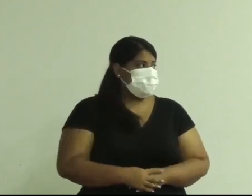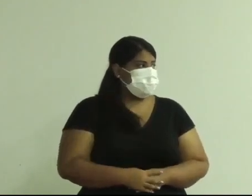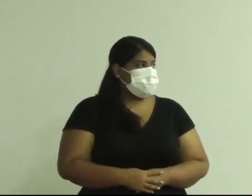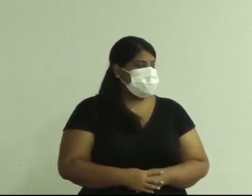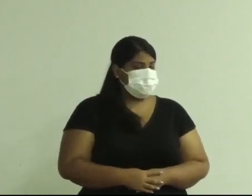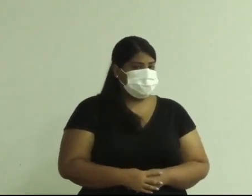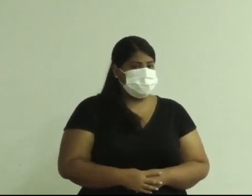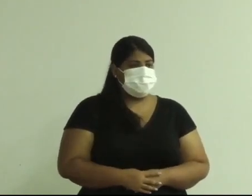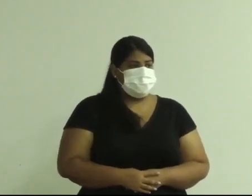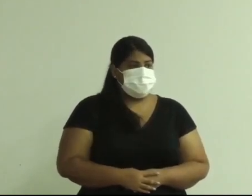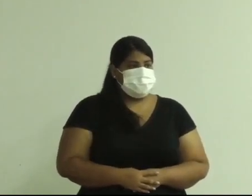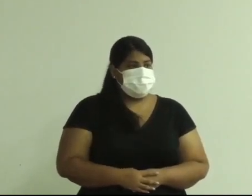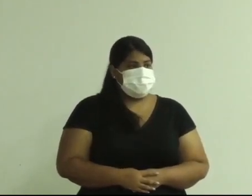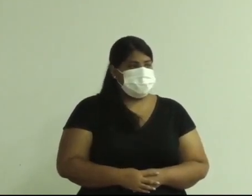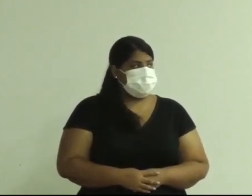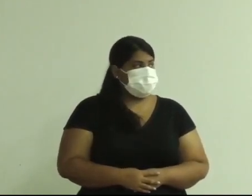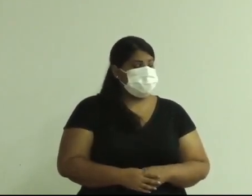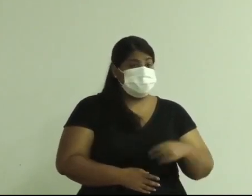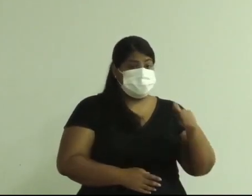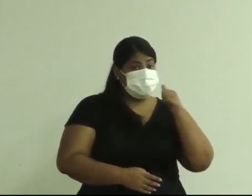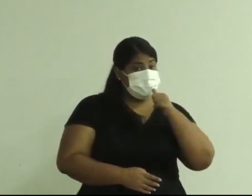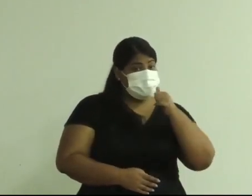Ciane Neves, que também é advogada.